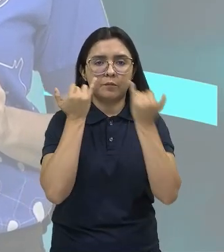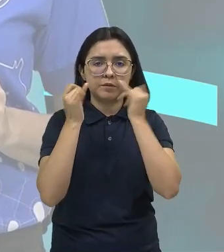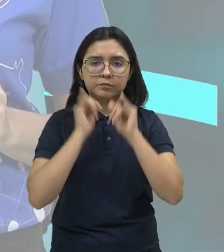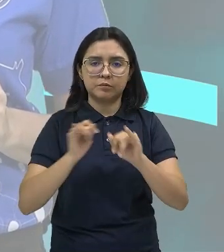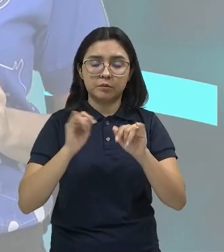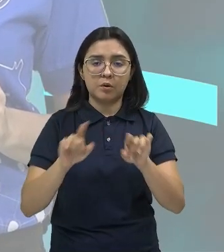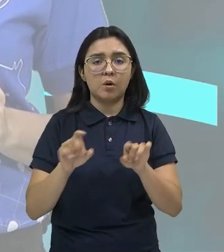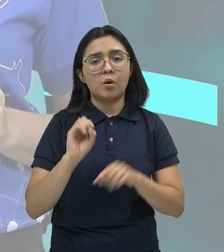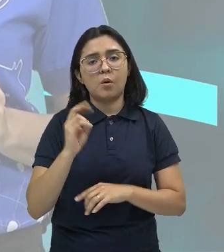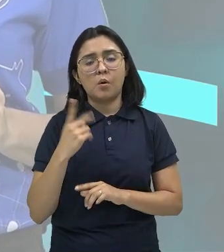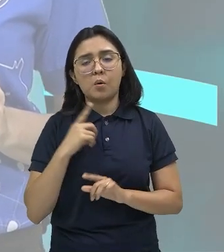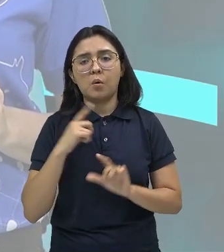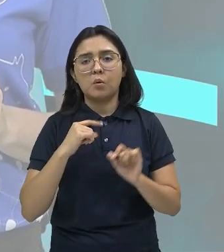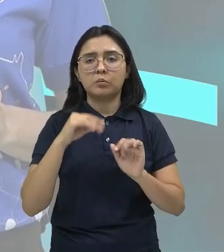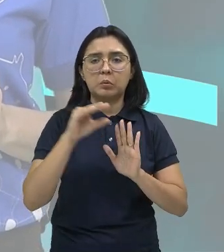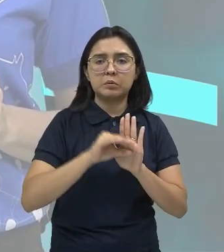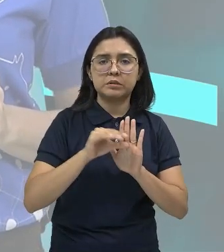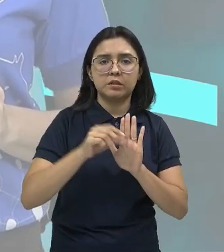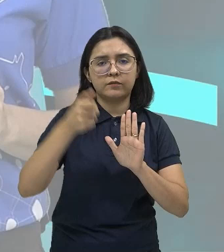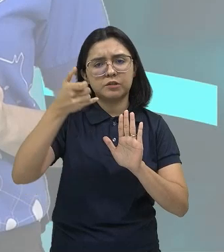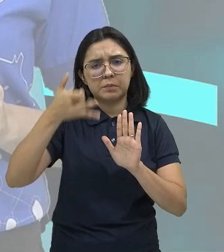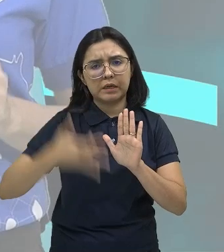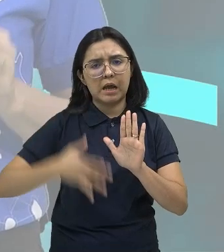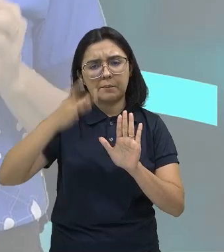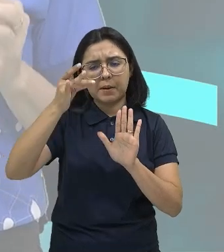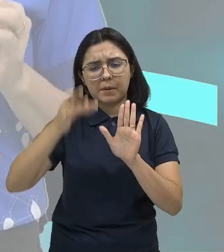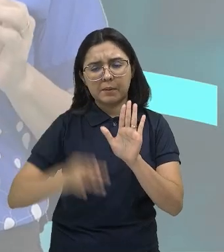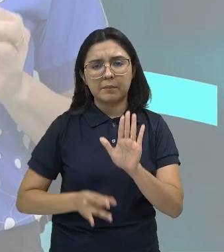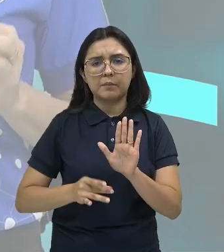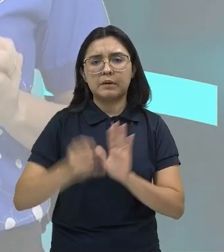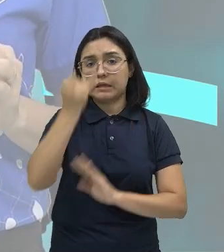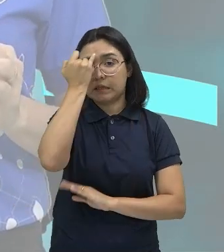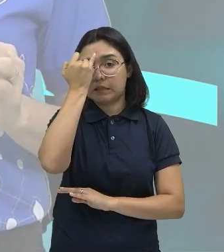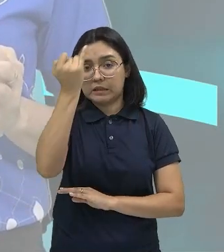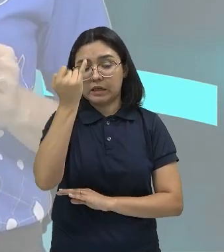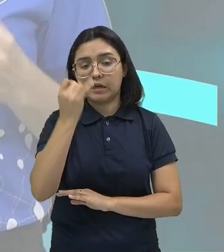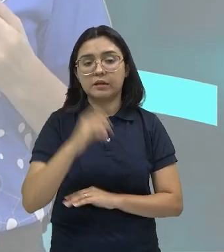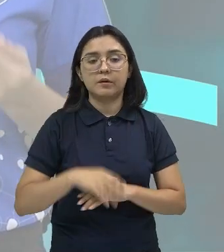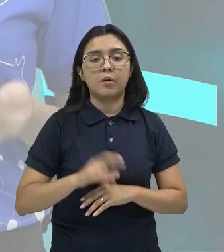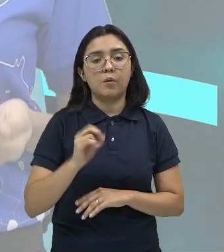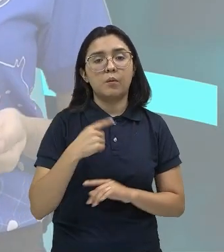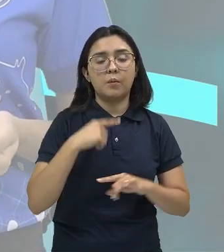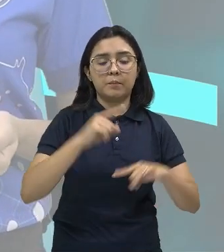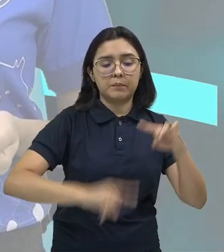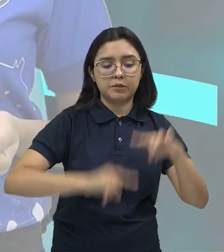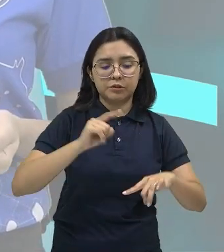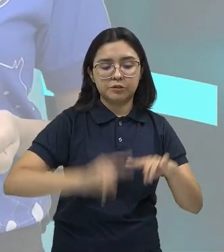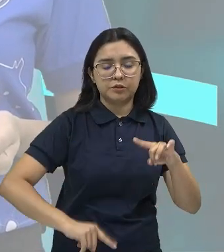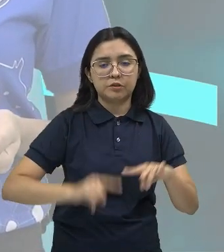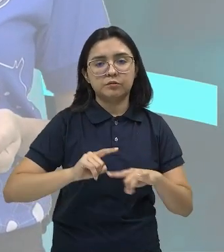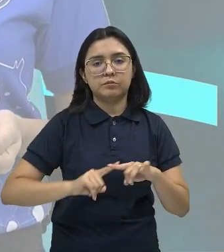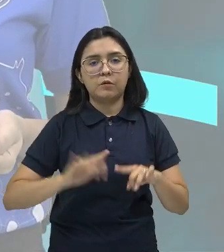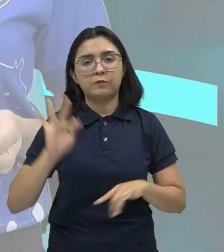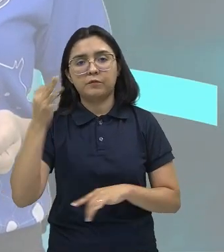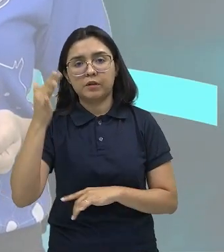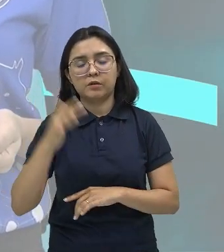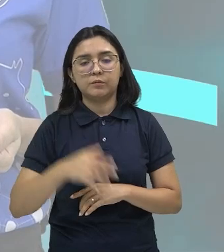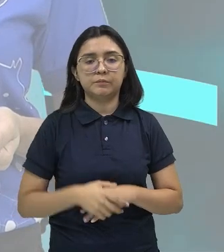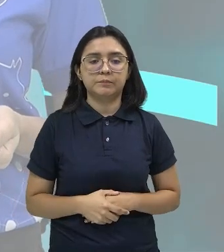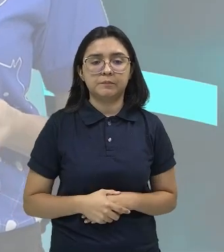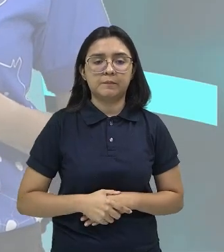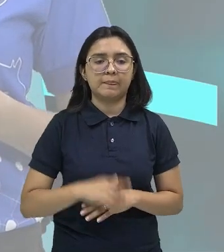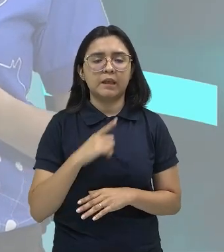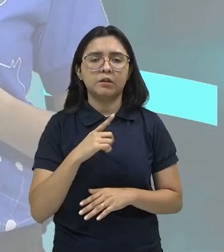um conceito, ideia ou objeto ou fenômeno sem seguir